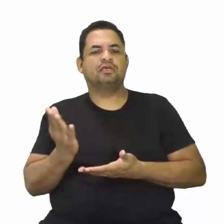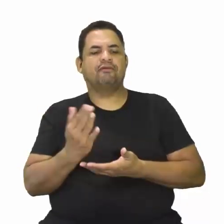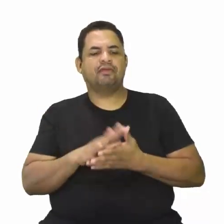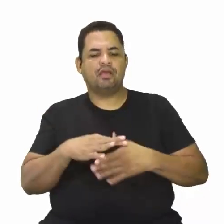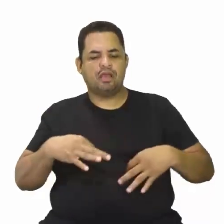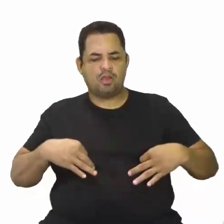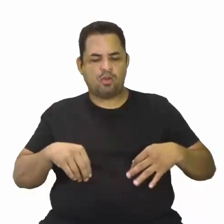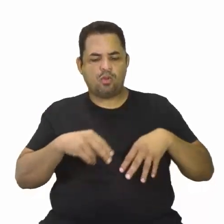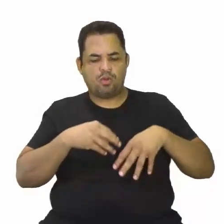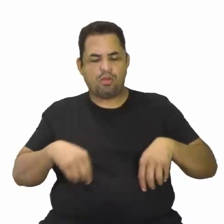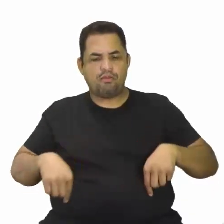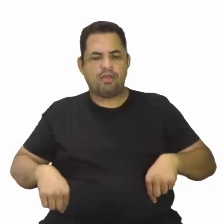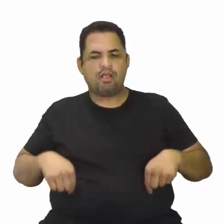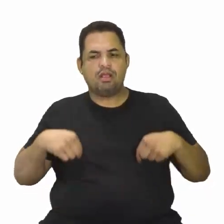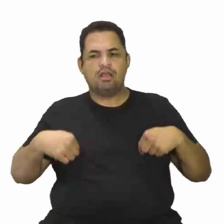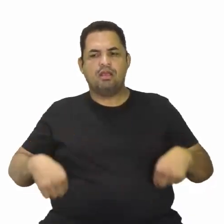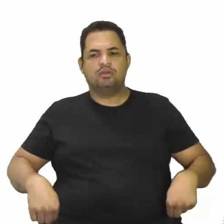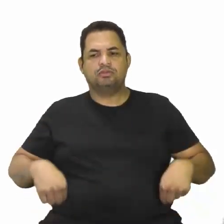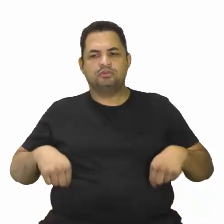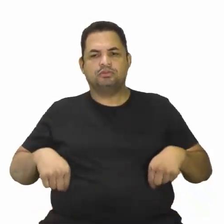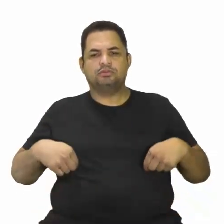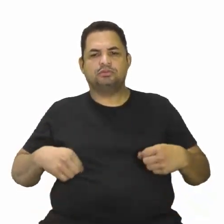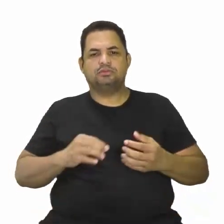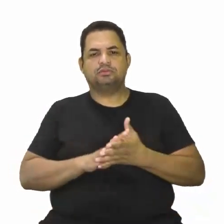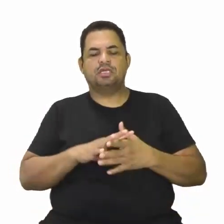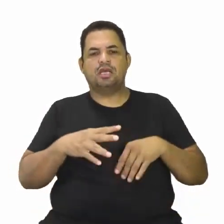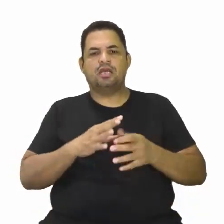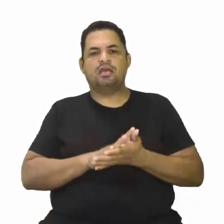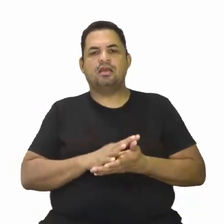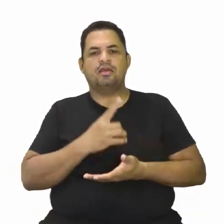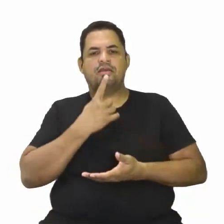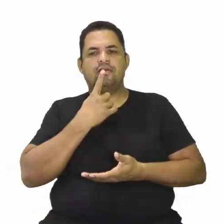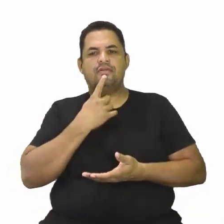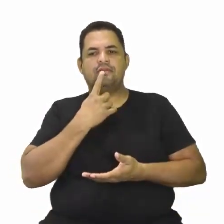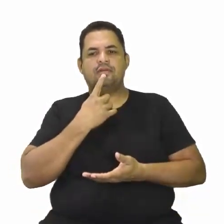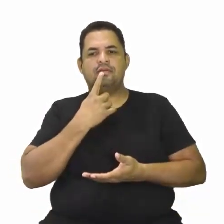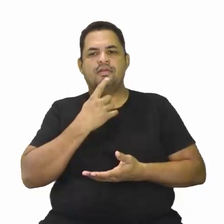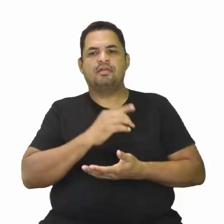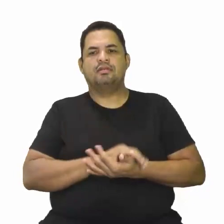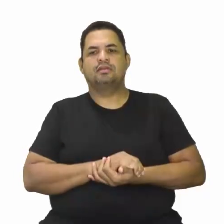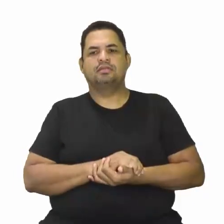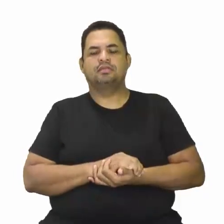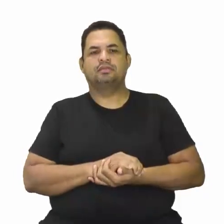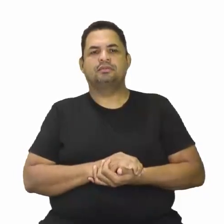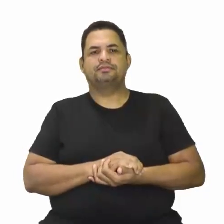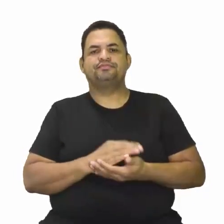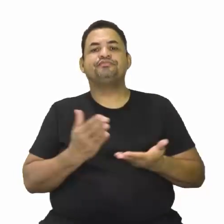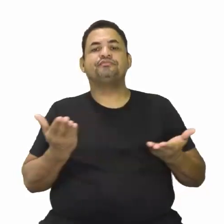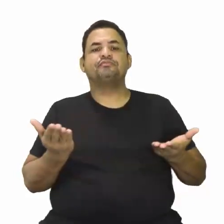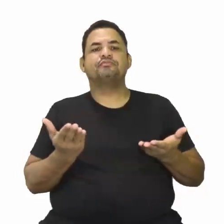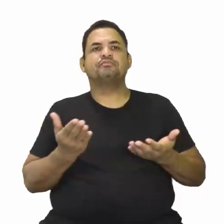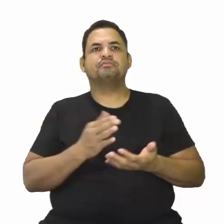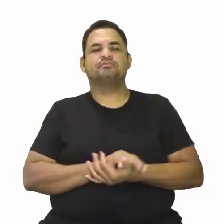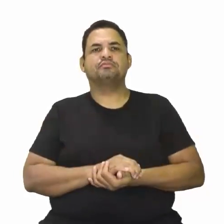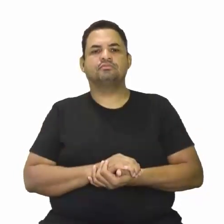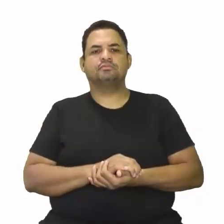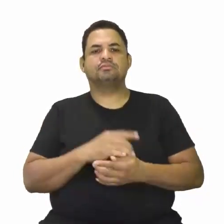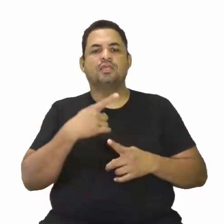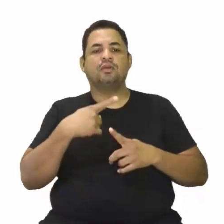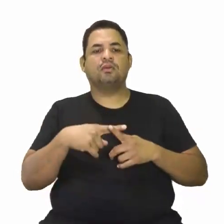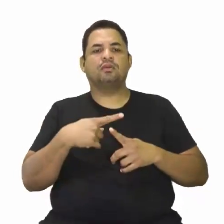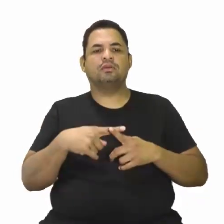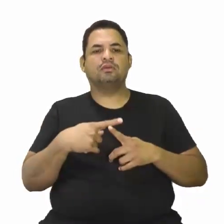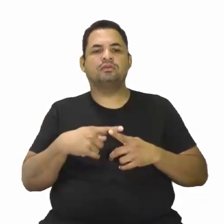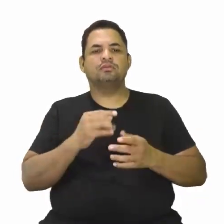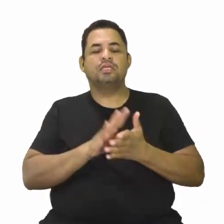calça vermelha. Roxo não, professora Aila, vermelha. E aí, gente, é um